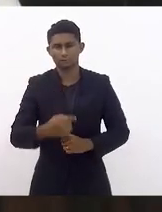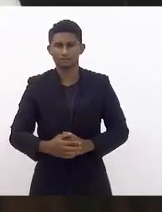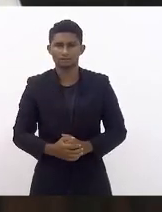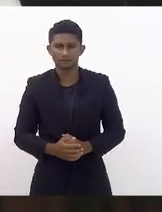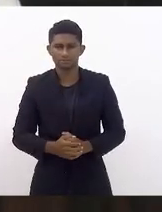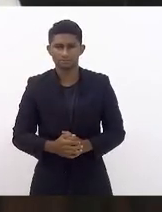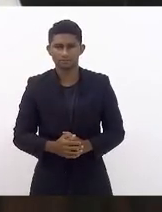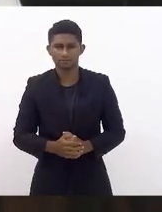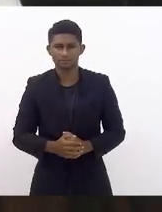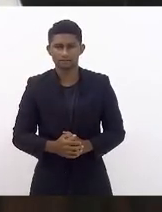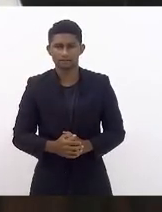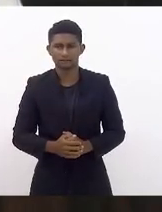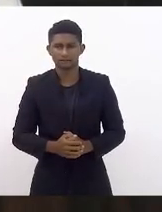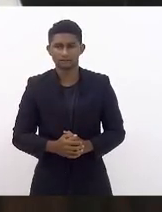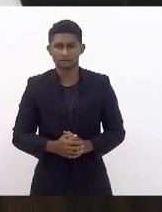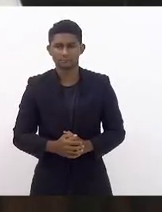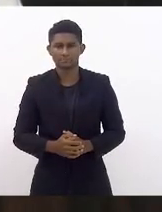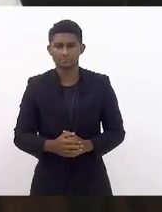Tu